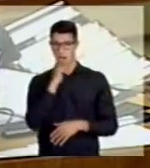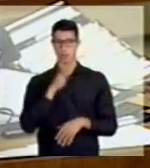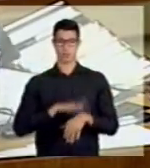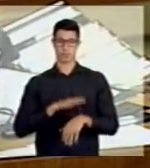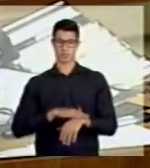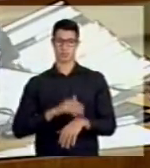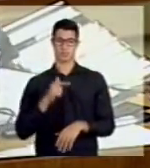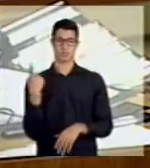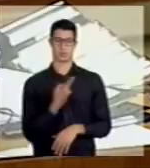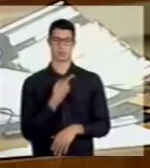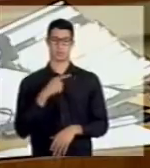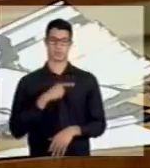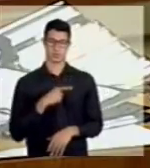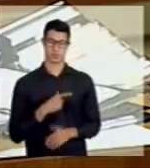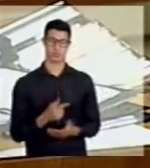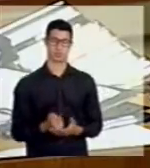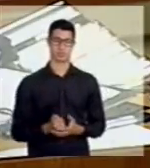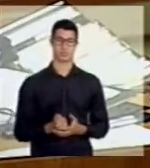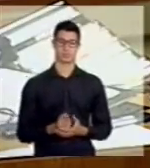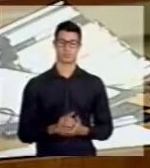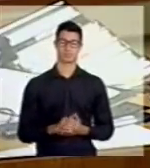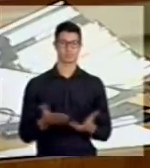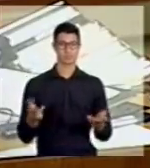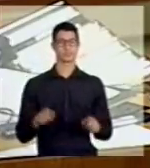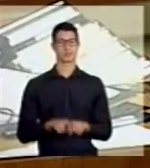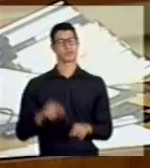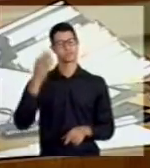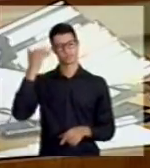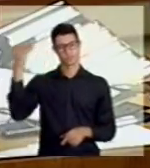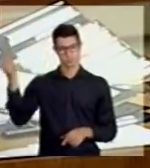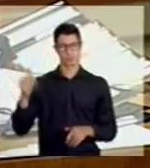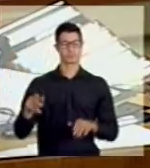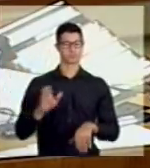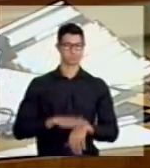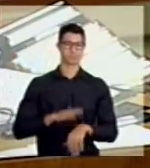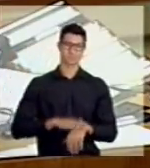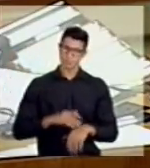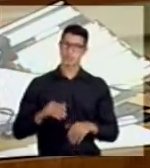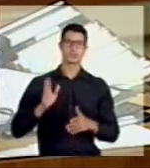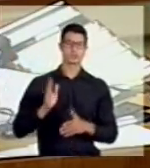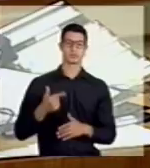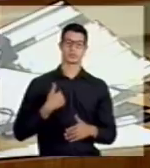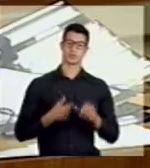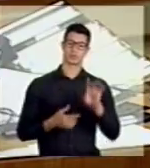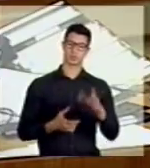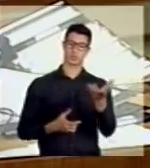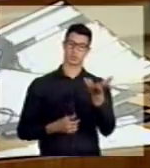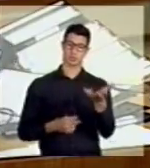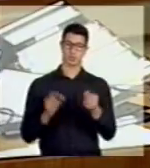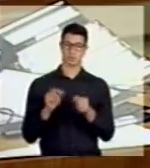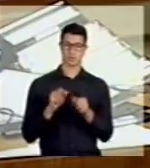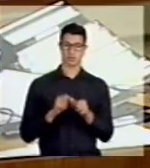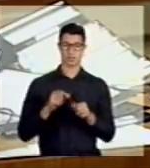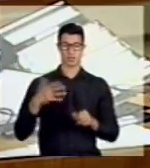que temos entre nós, notória exiguidade do tempo. Eu apenas queria fazer